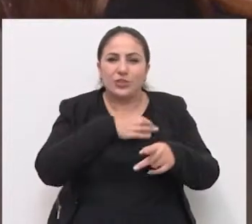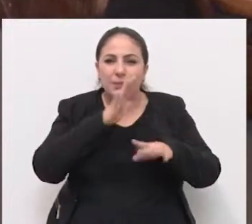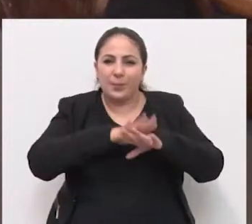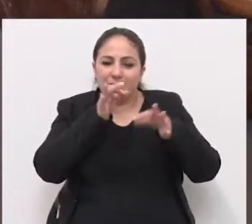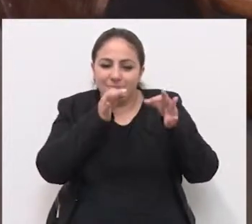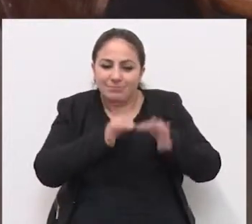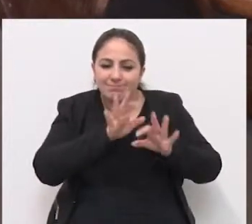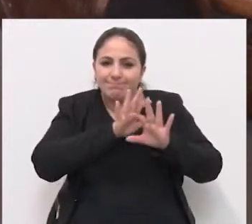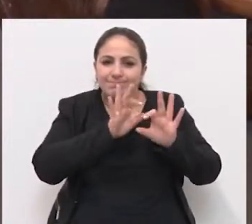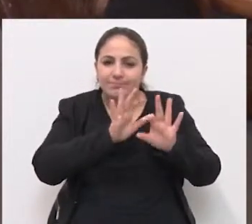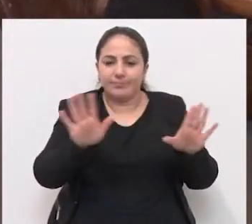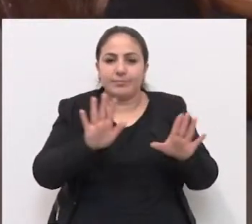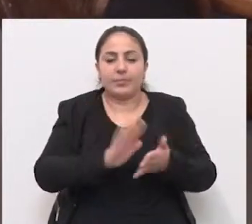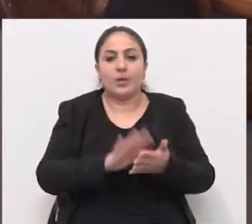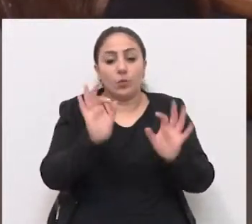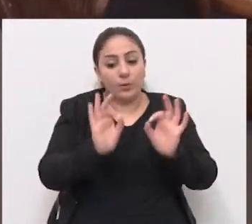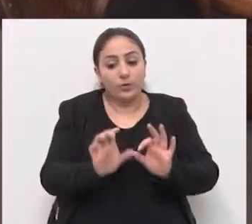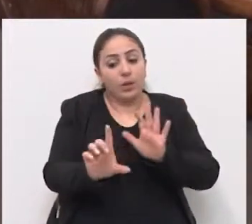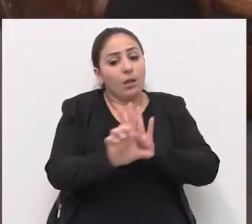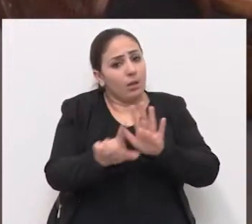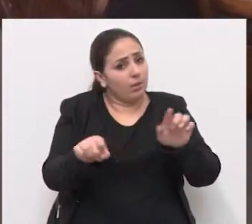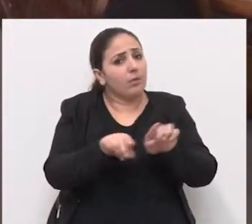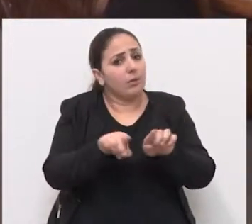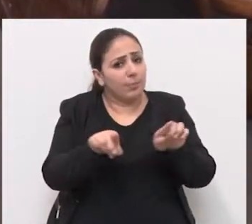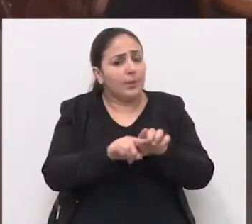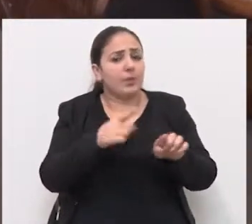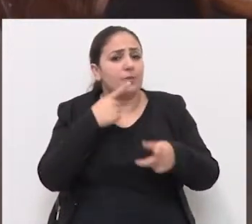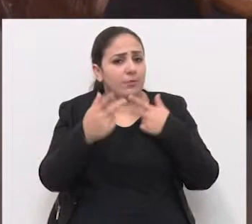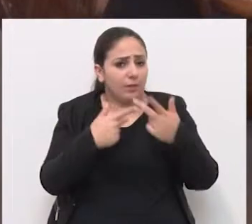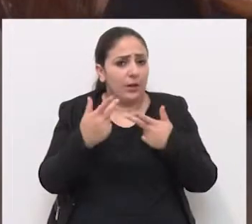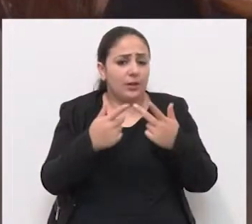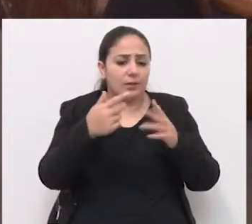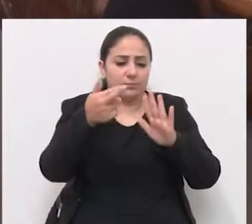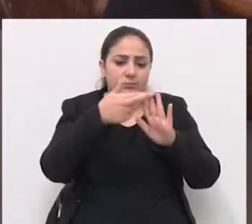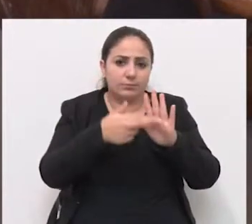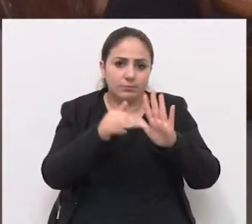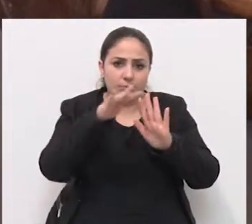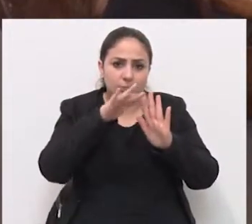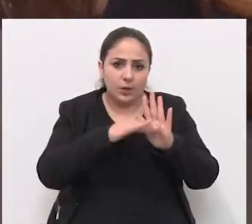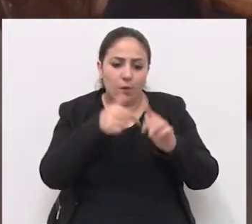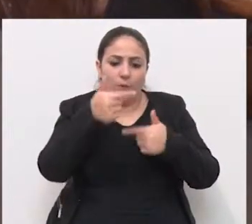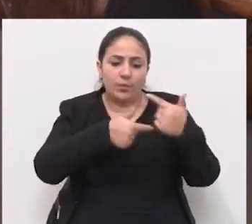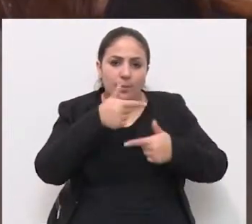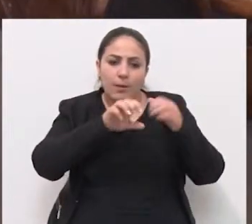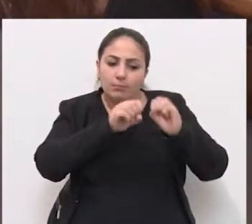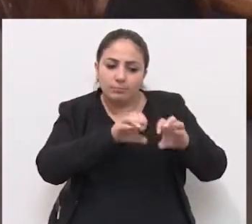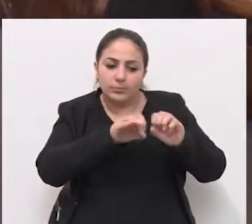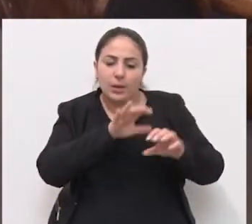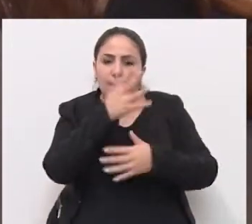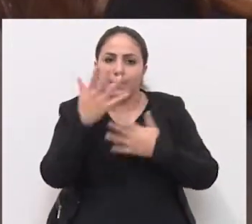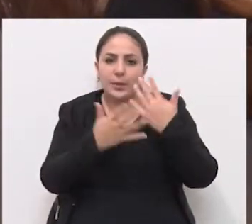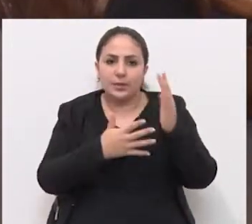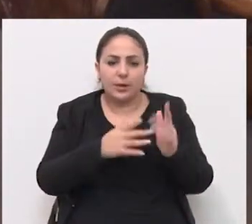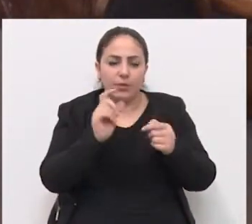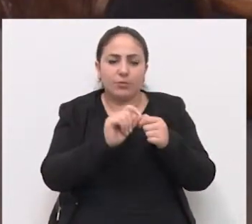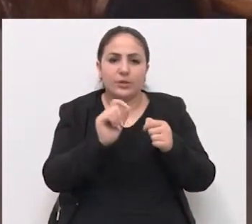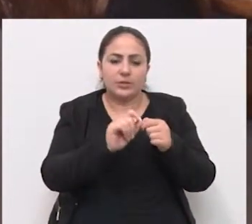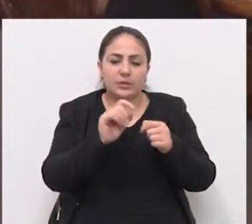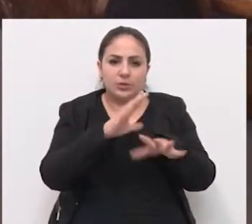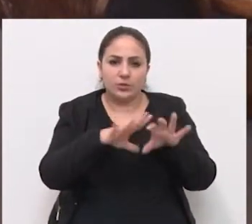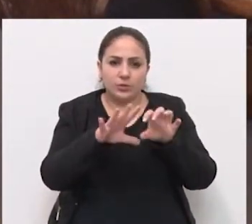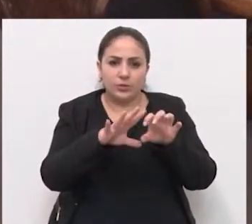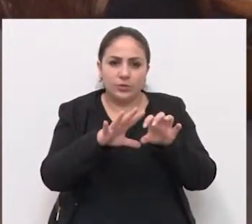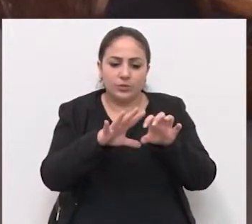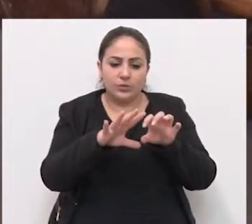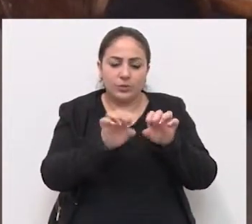para a população de uma forma mais eficiente. E no projeto de lei também está instituído esses elementos, o trabalho de educação